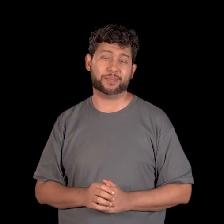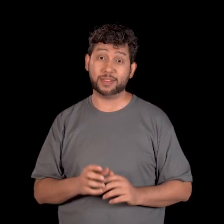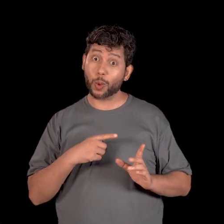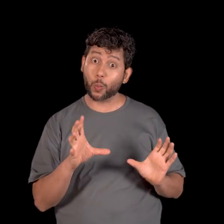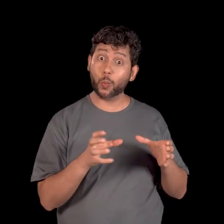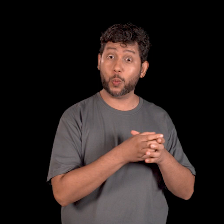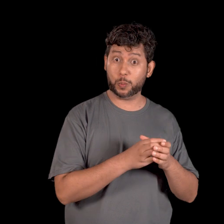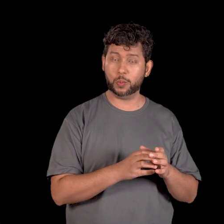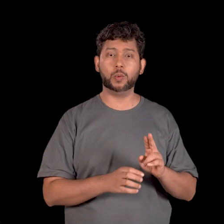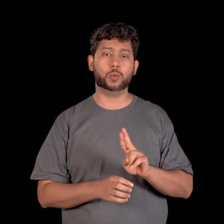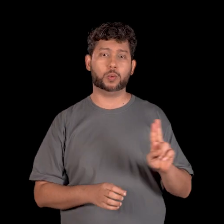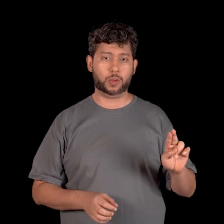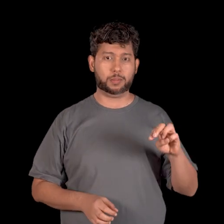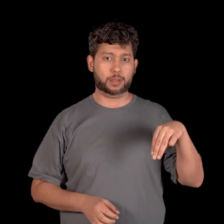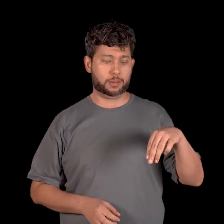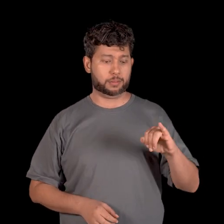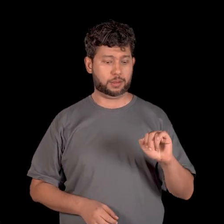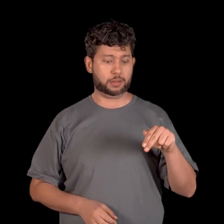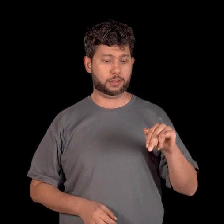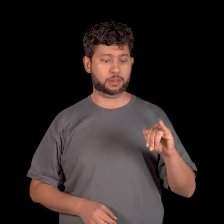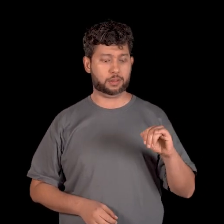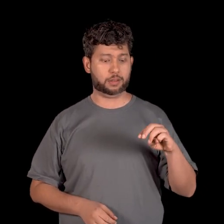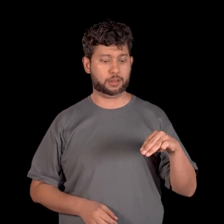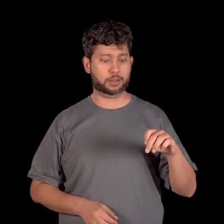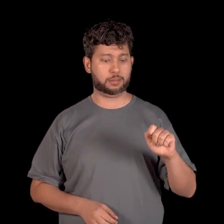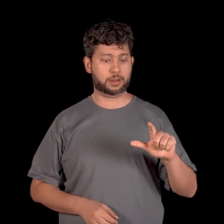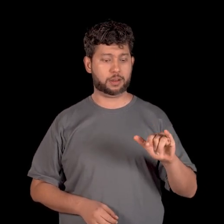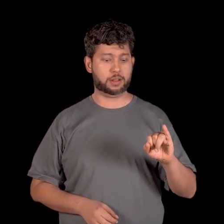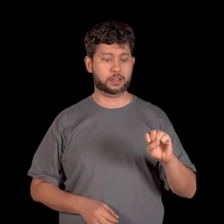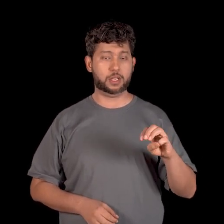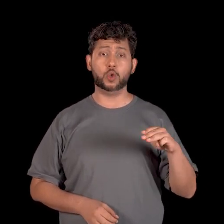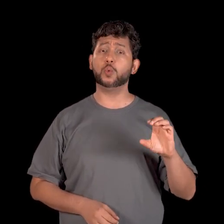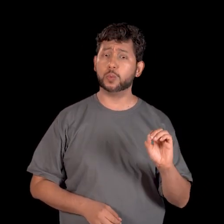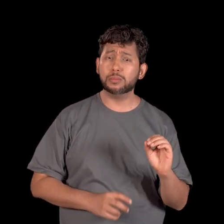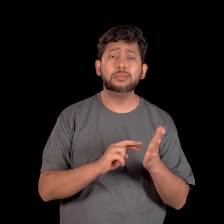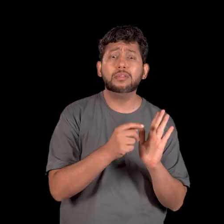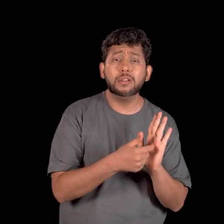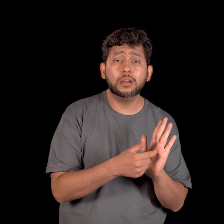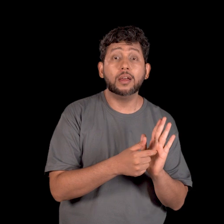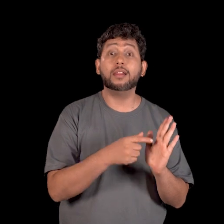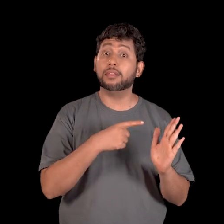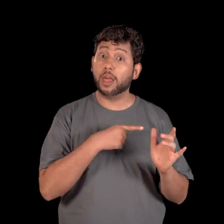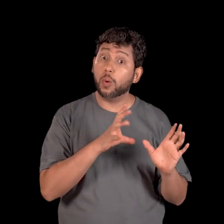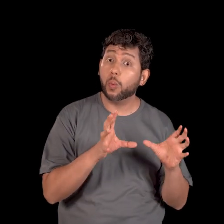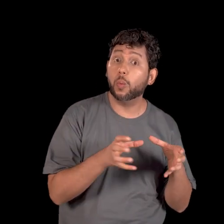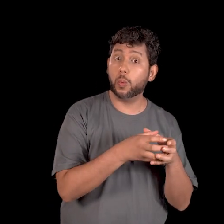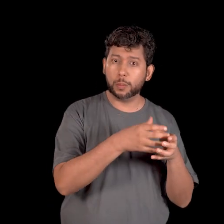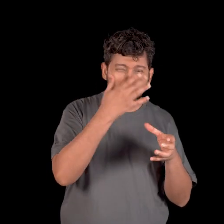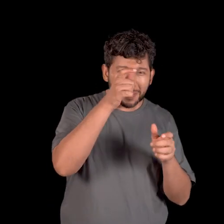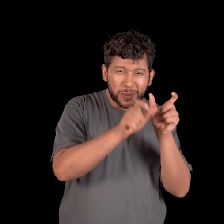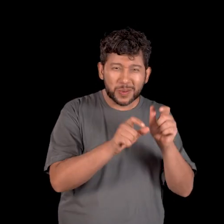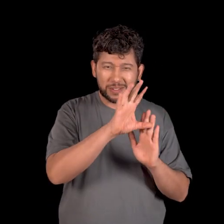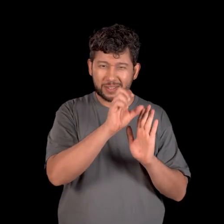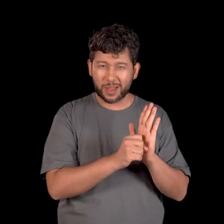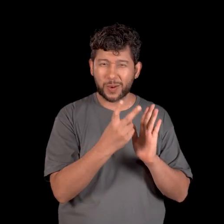vida, nos últimos anos tem ganhado força um novo conceito, denominado minimalismo. O nome minimalismo foi emprestado de um